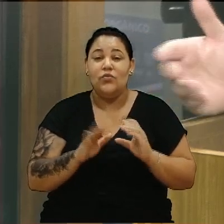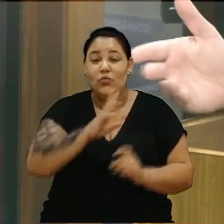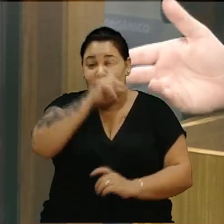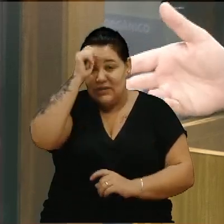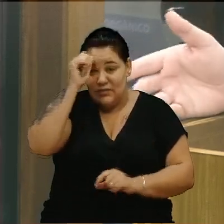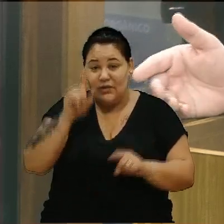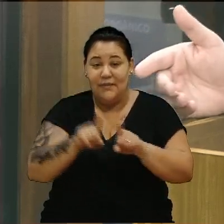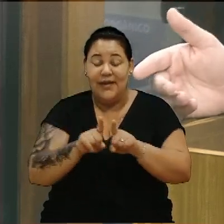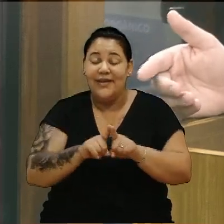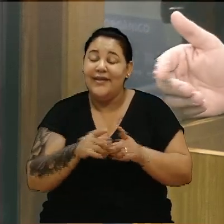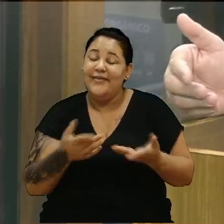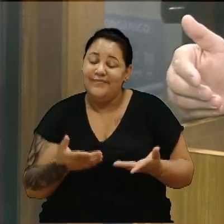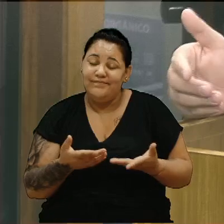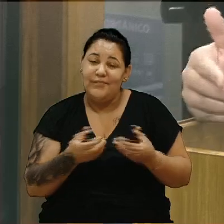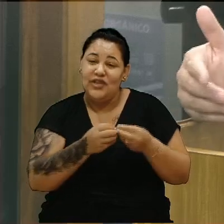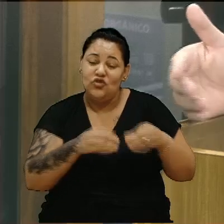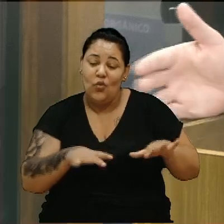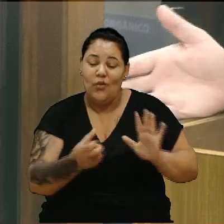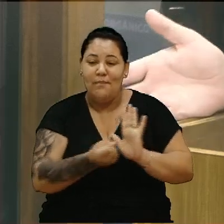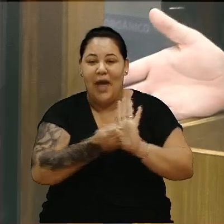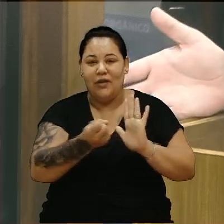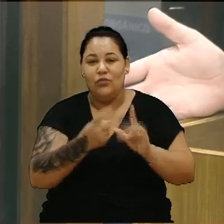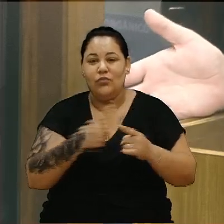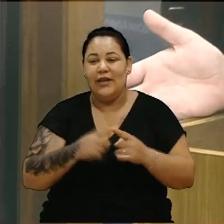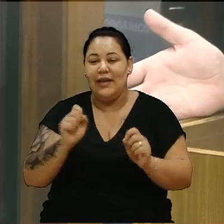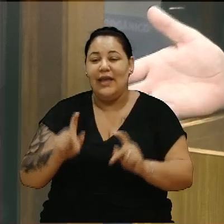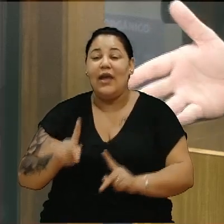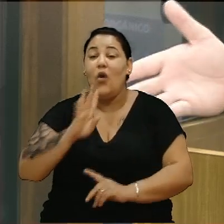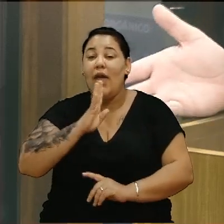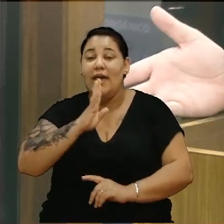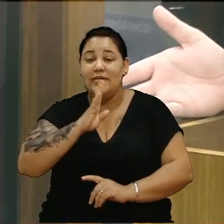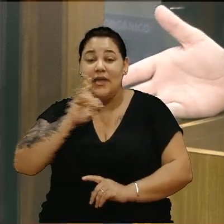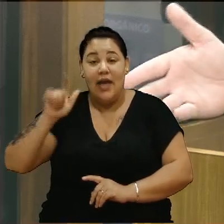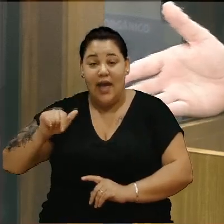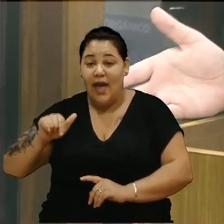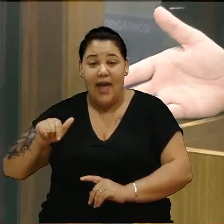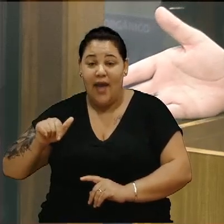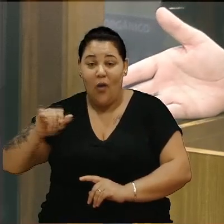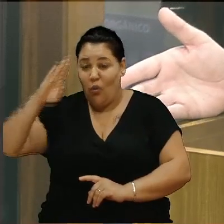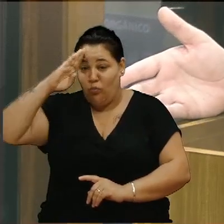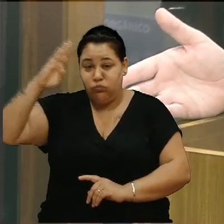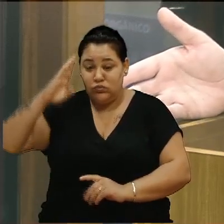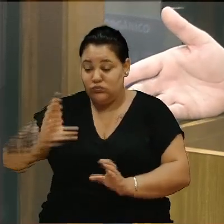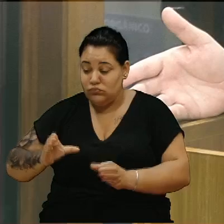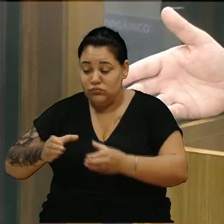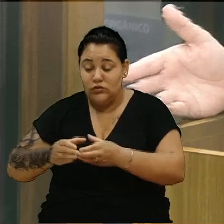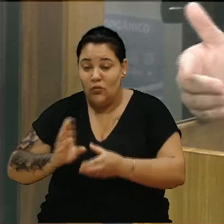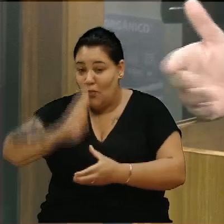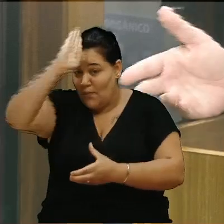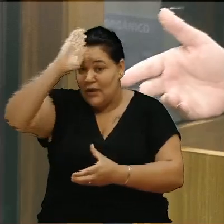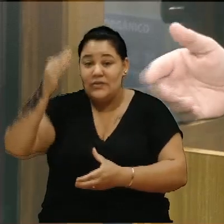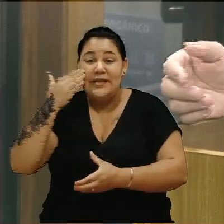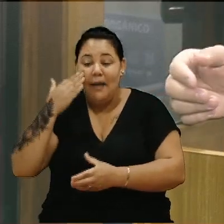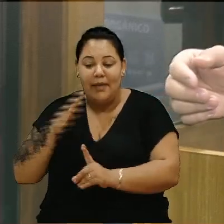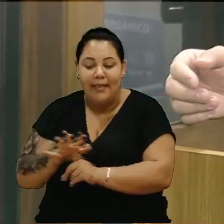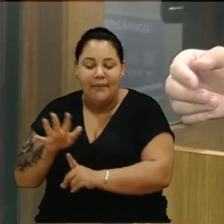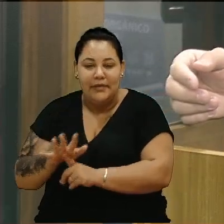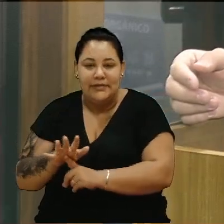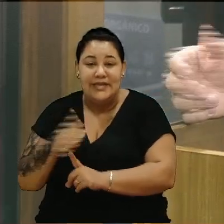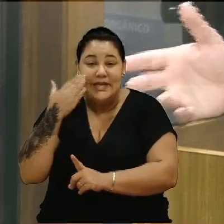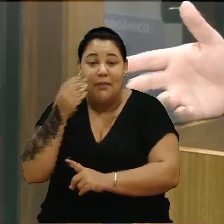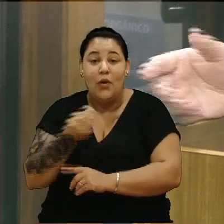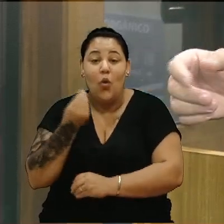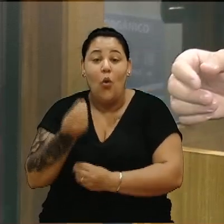acaba impactando diretamente porque quem conhece é o comando local, né, o batalhão conhece as demandas. E uma vez que esse fundo agora